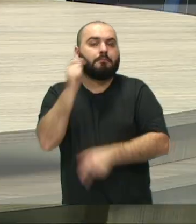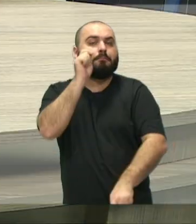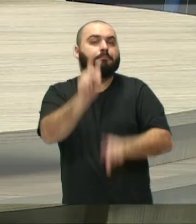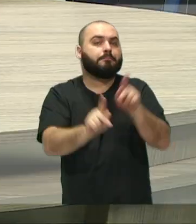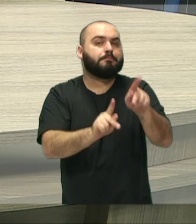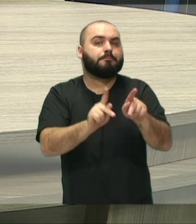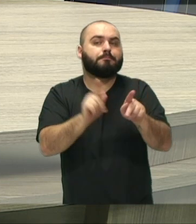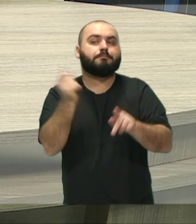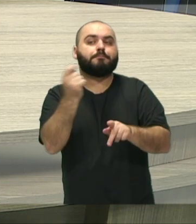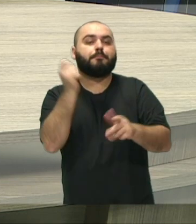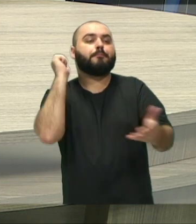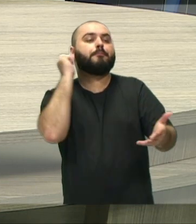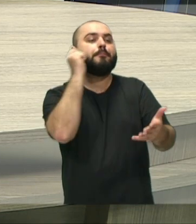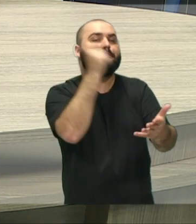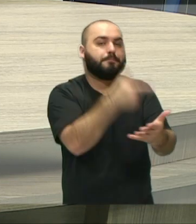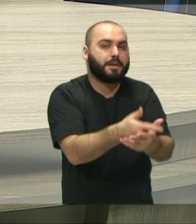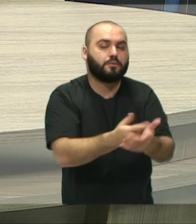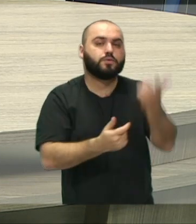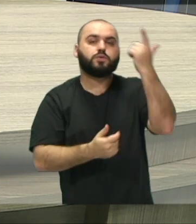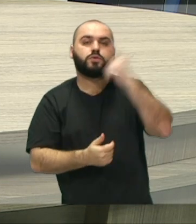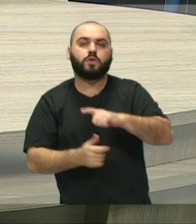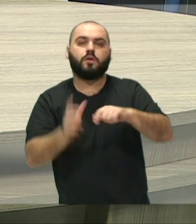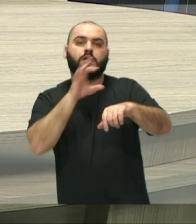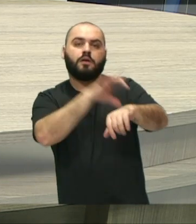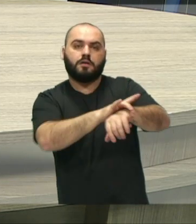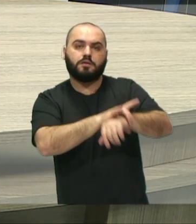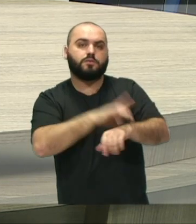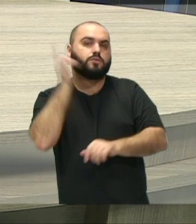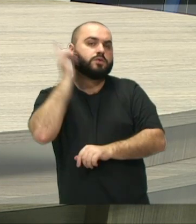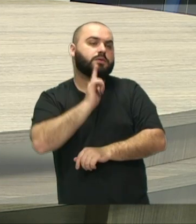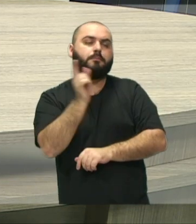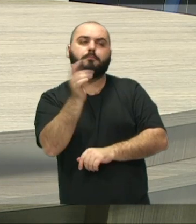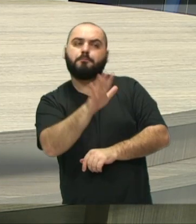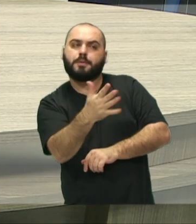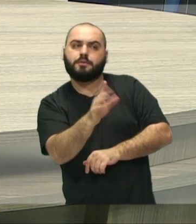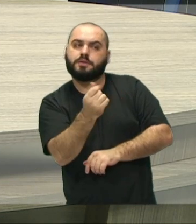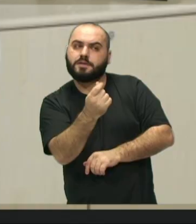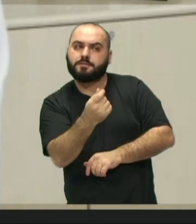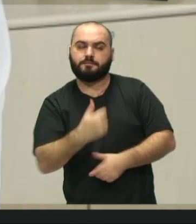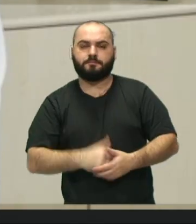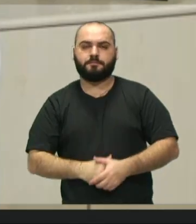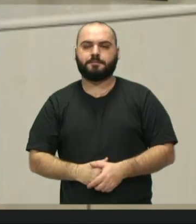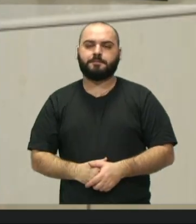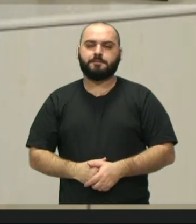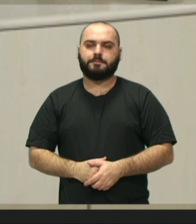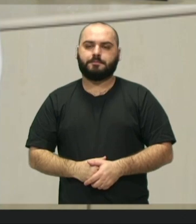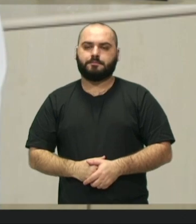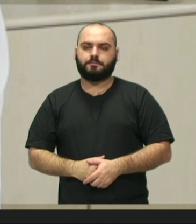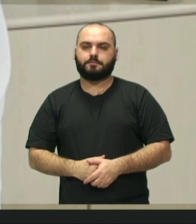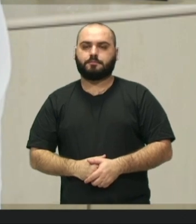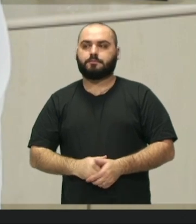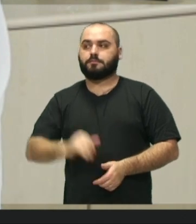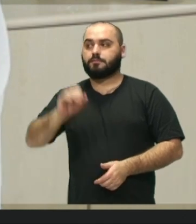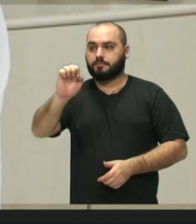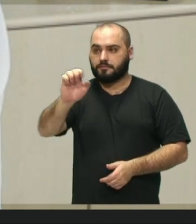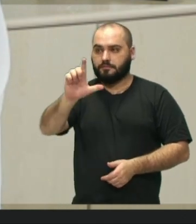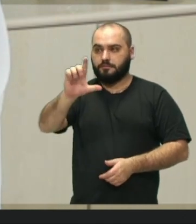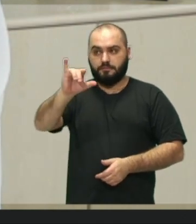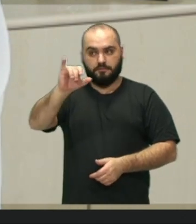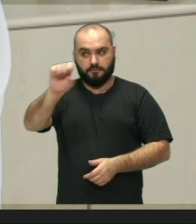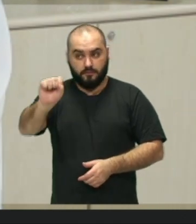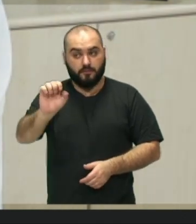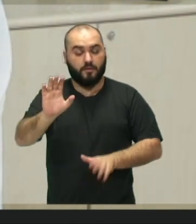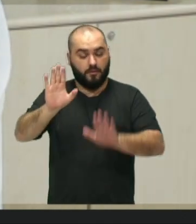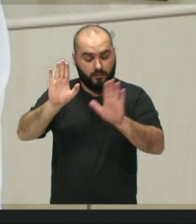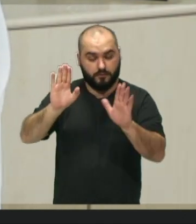para fazer isso, para garantir esse abastecimento? Olha, eles justamente consciente